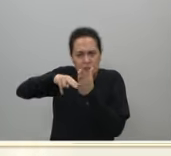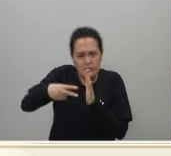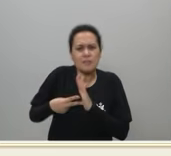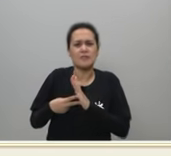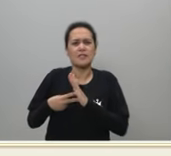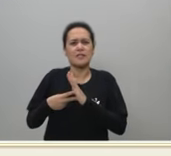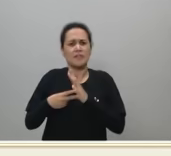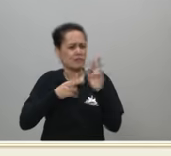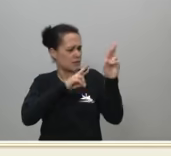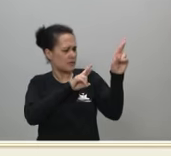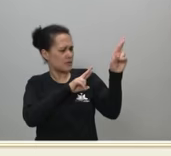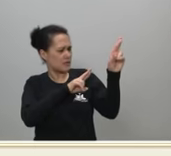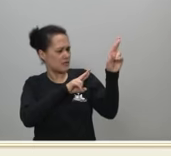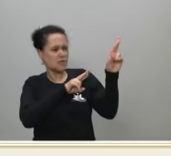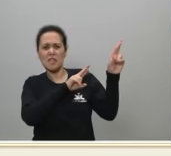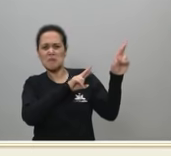Opa!